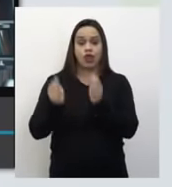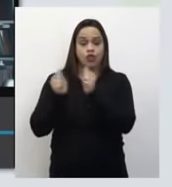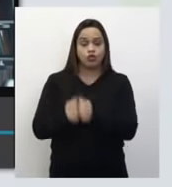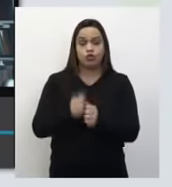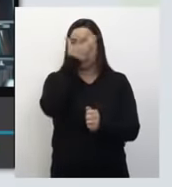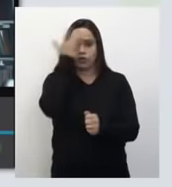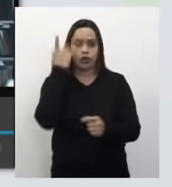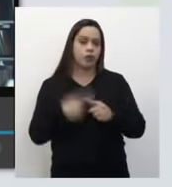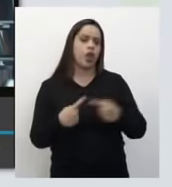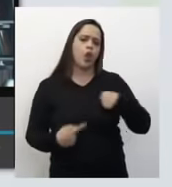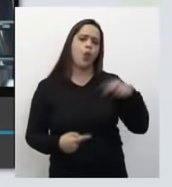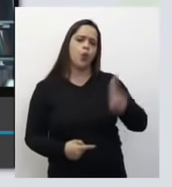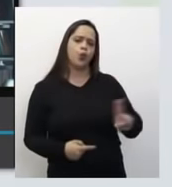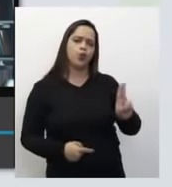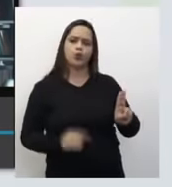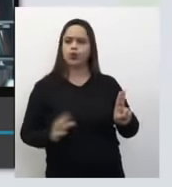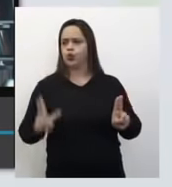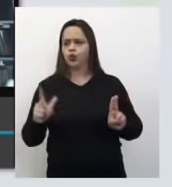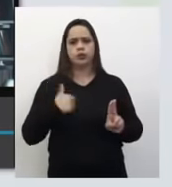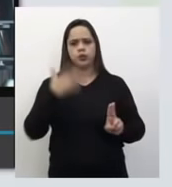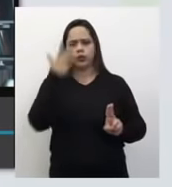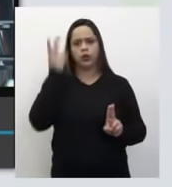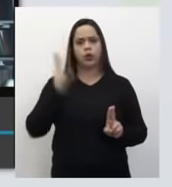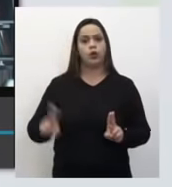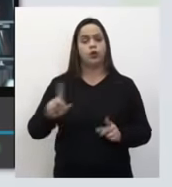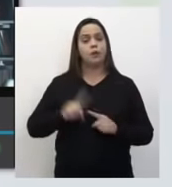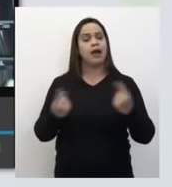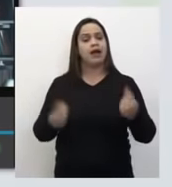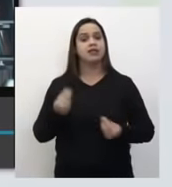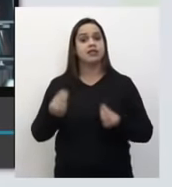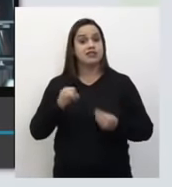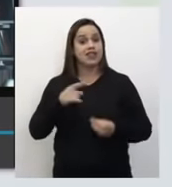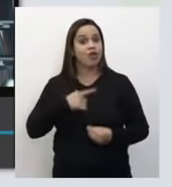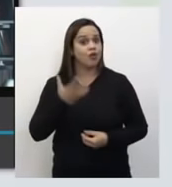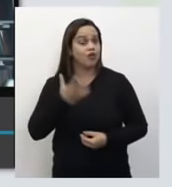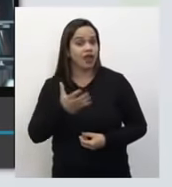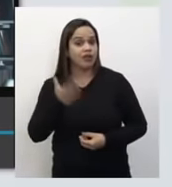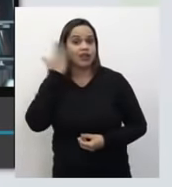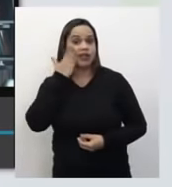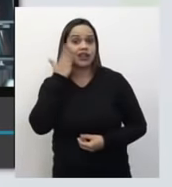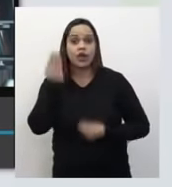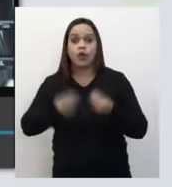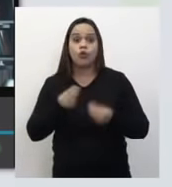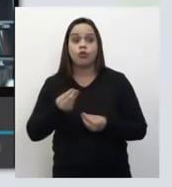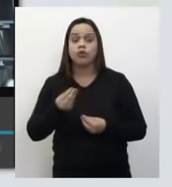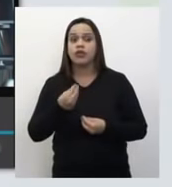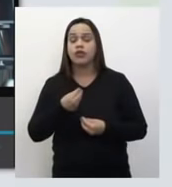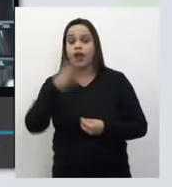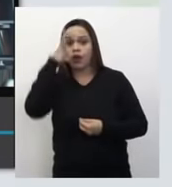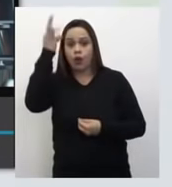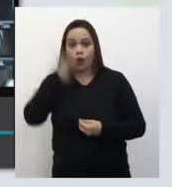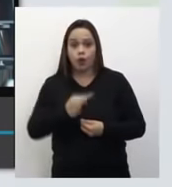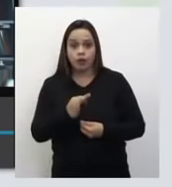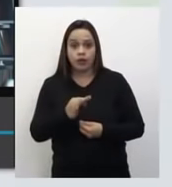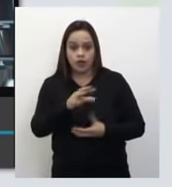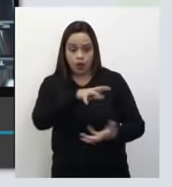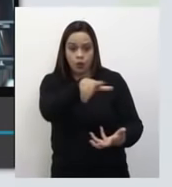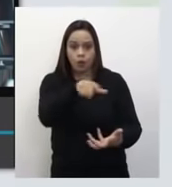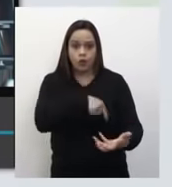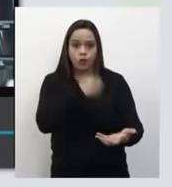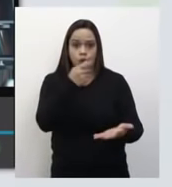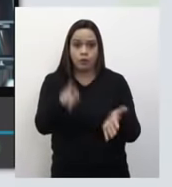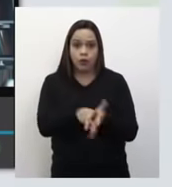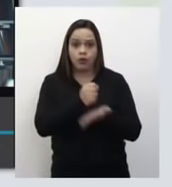uso também, todo mundo usa, tudo bem. Mas se eu quero entender como é que funciona esse mundo do Uber, o mundo da entrega, eu vou ter que estudar essas pessoas. O que está acontecendo com elas,